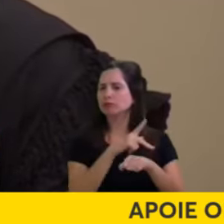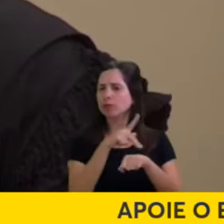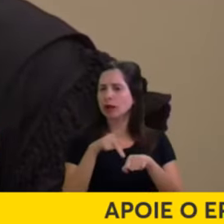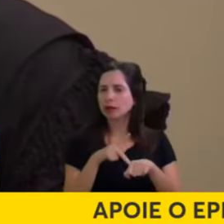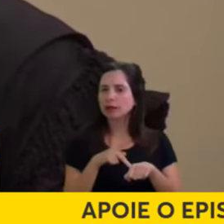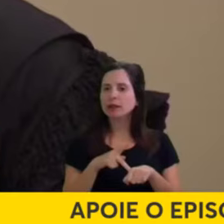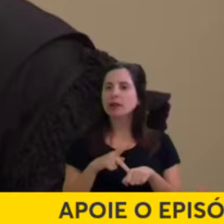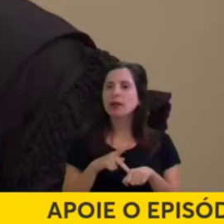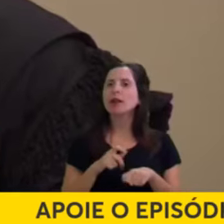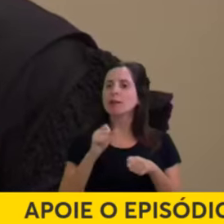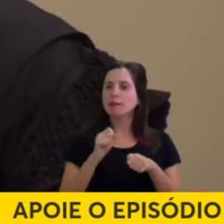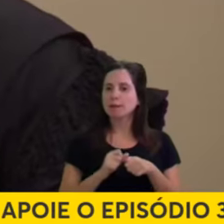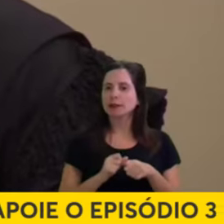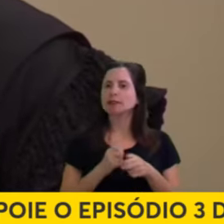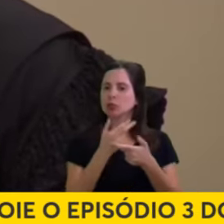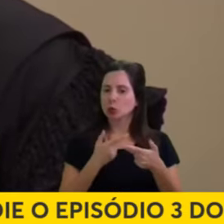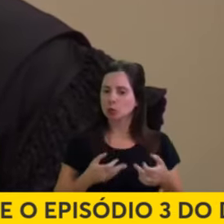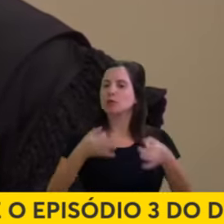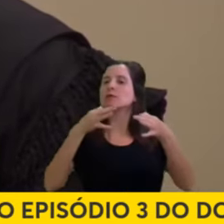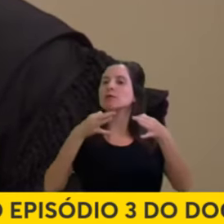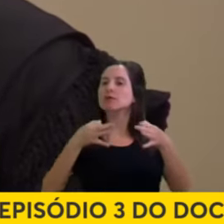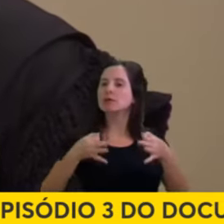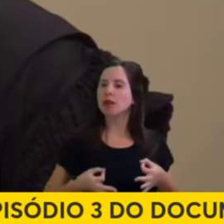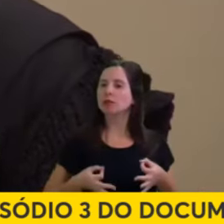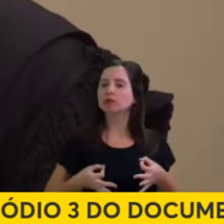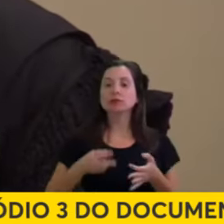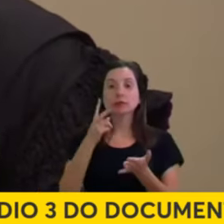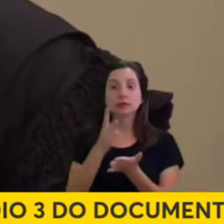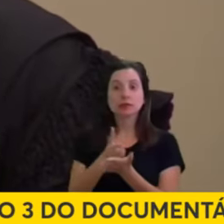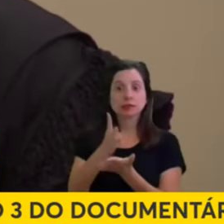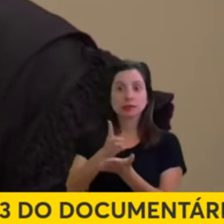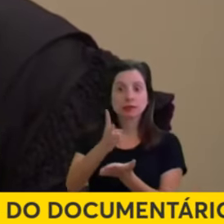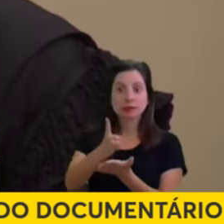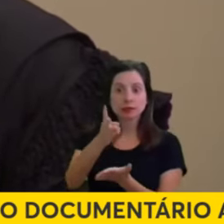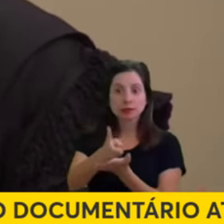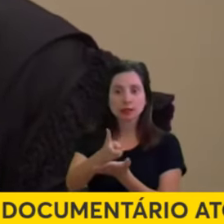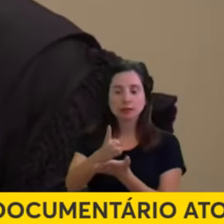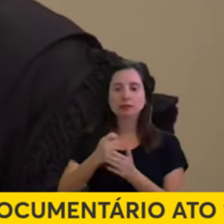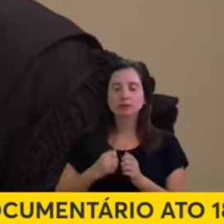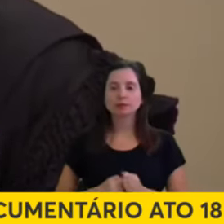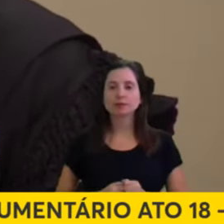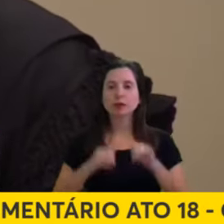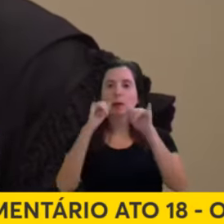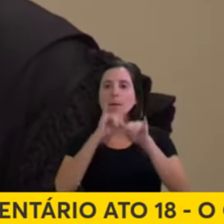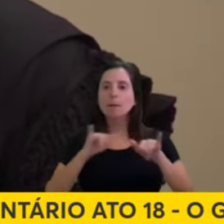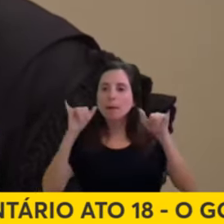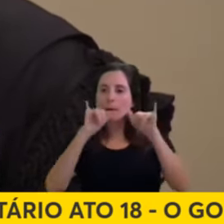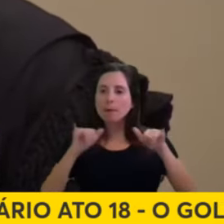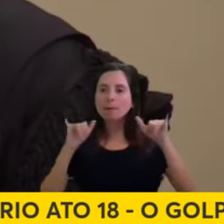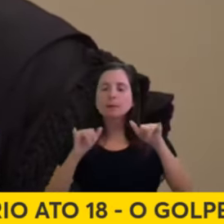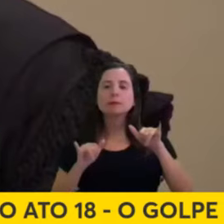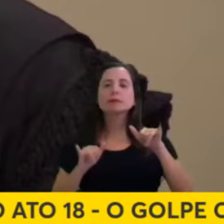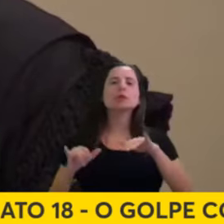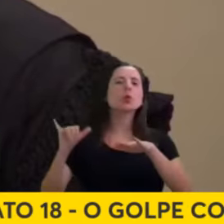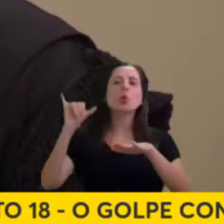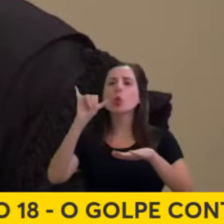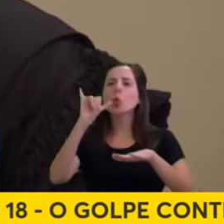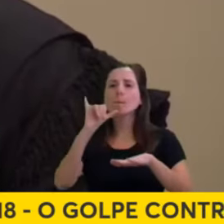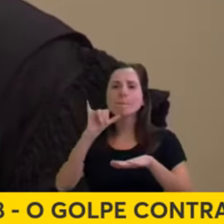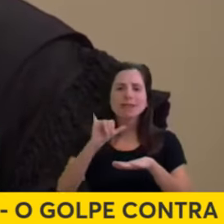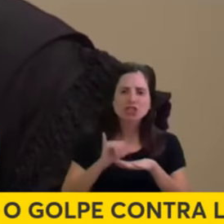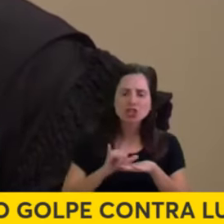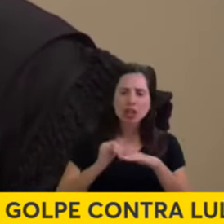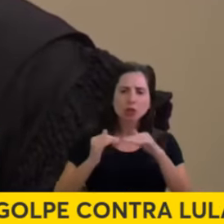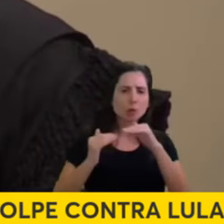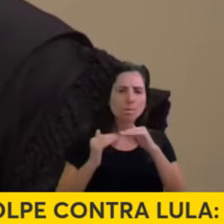sempre ouvida seu autor que além de não demonstrar tenho referidas propagandas sido objeto da impugnação junto aos tribunais